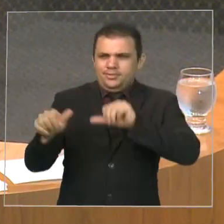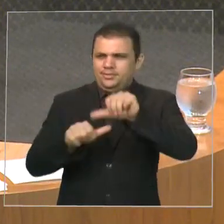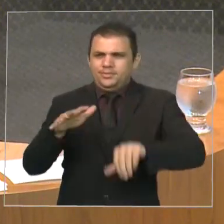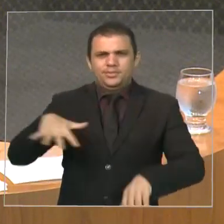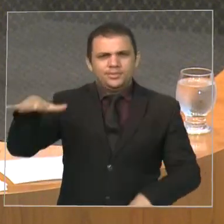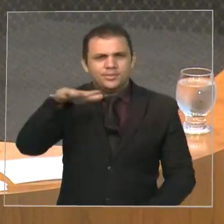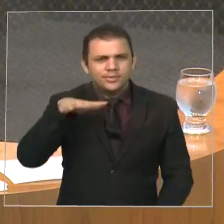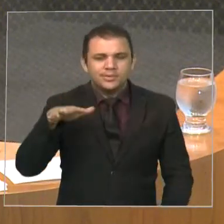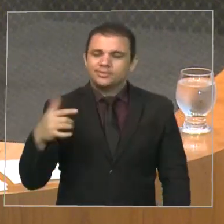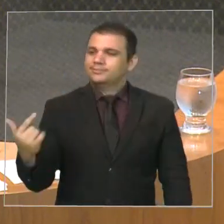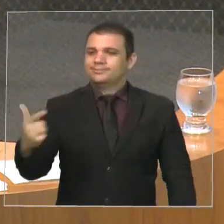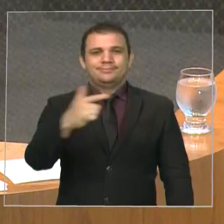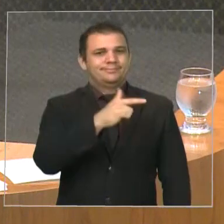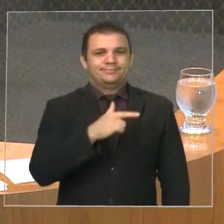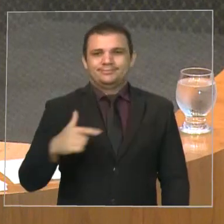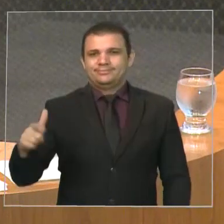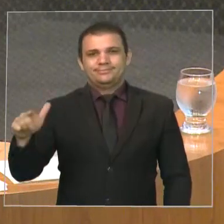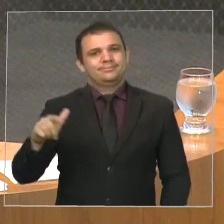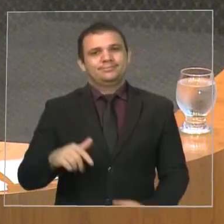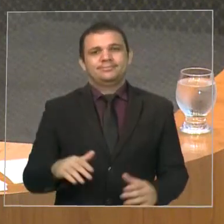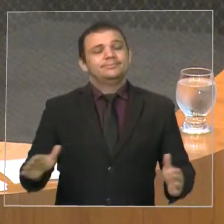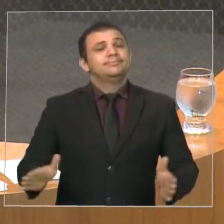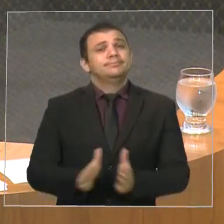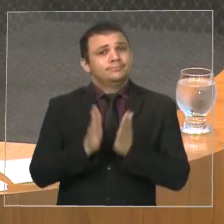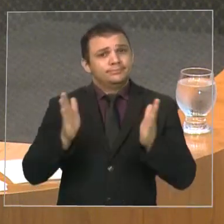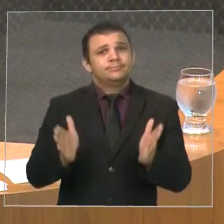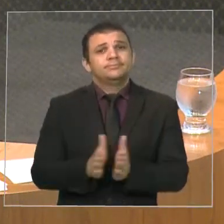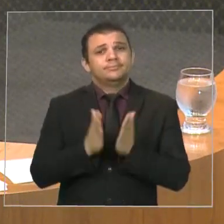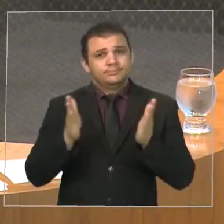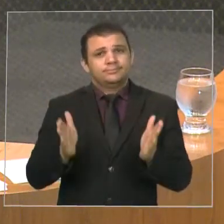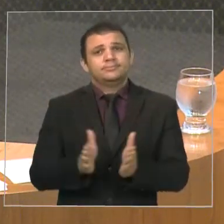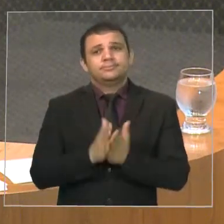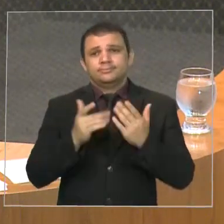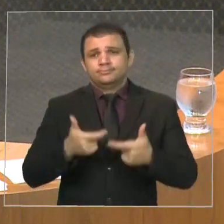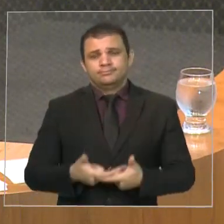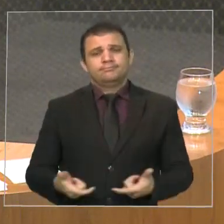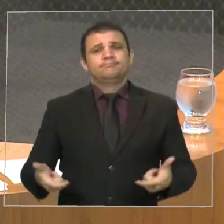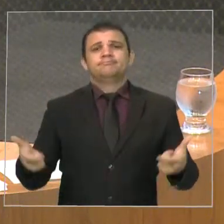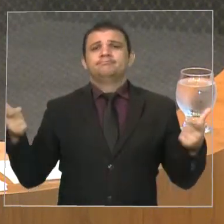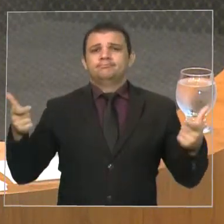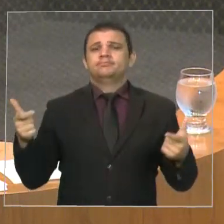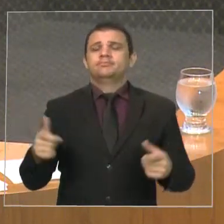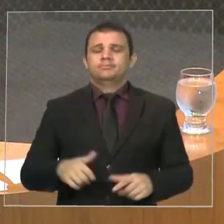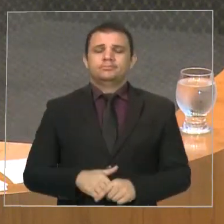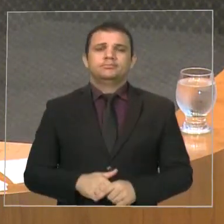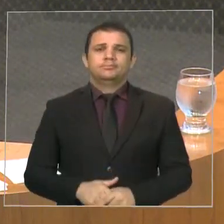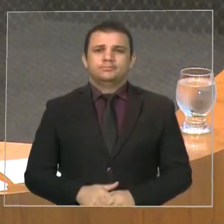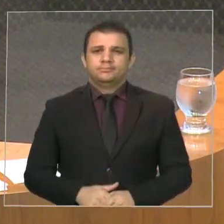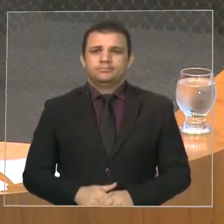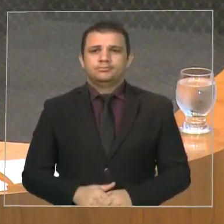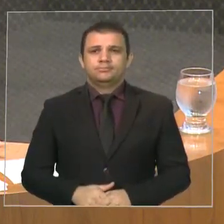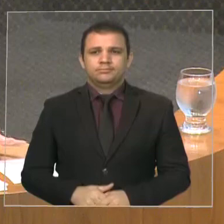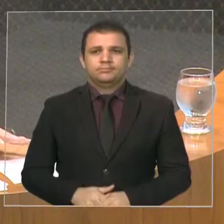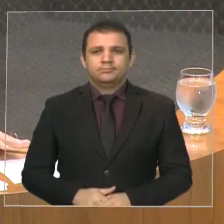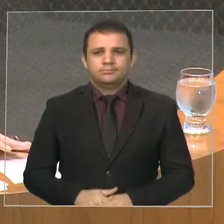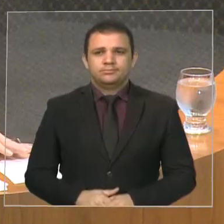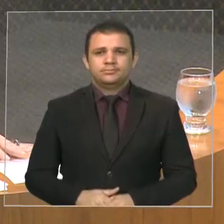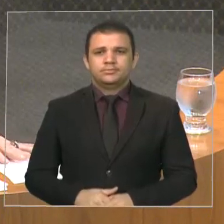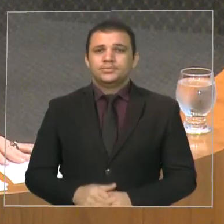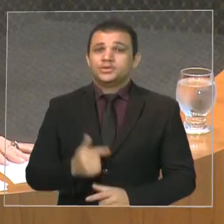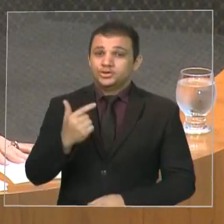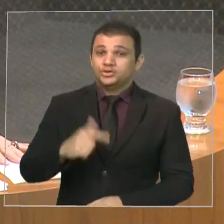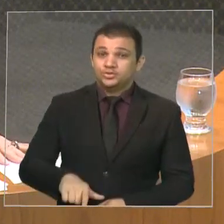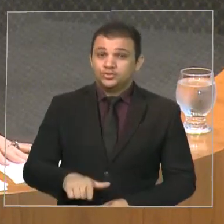alguma. E a pobreza só aumenta. Mais uma vez,